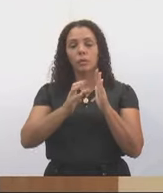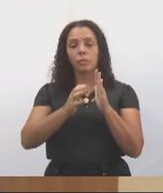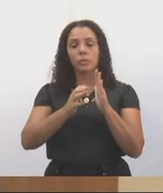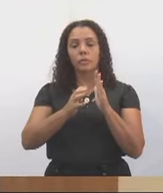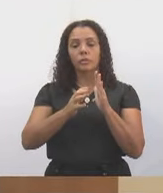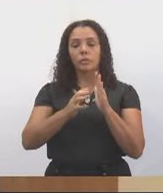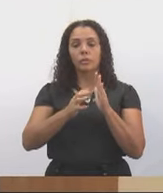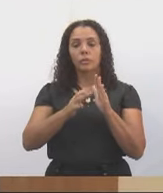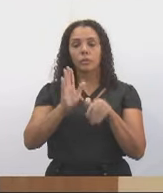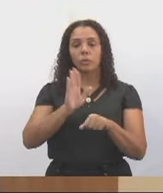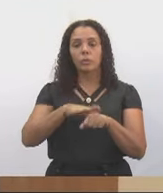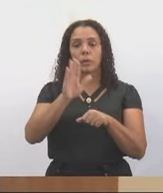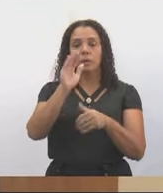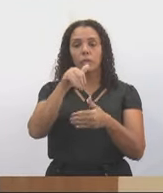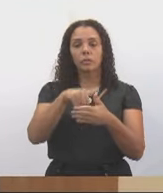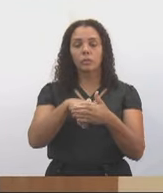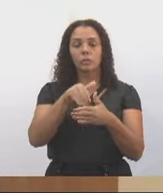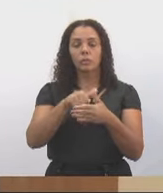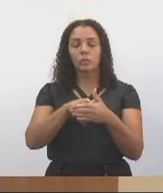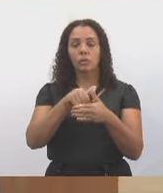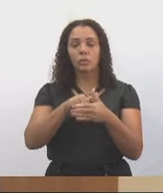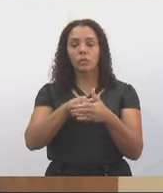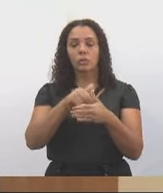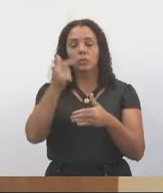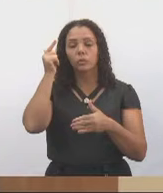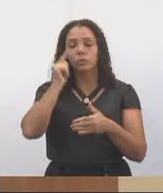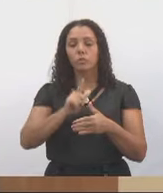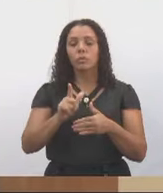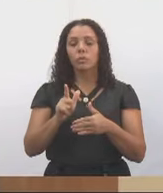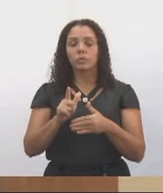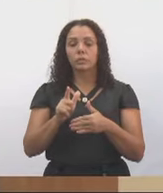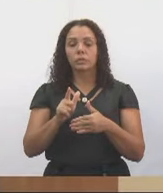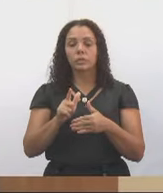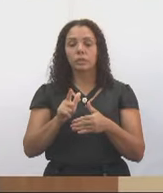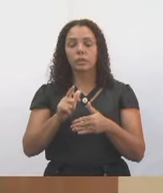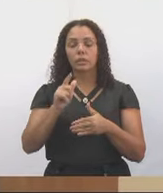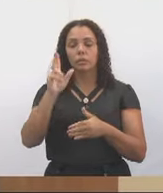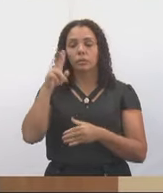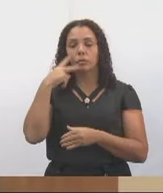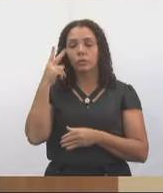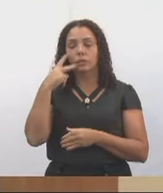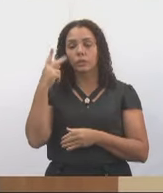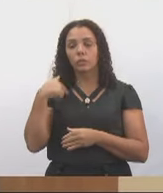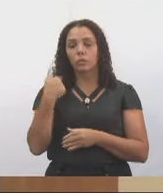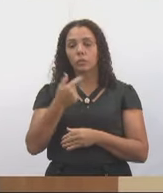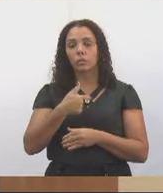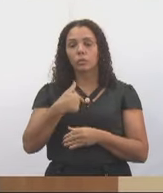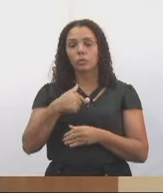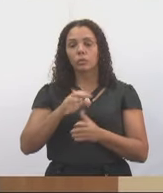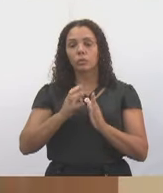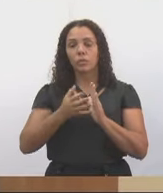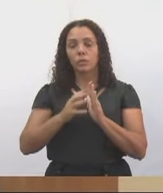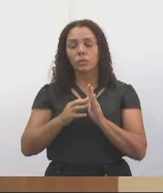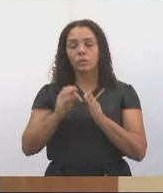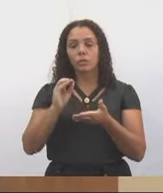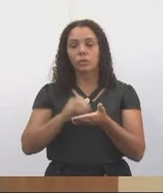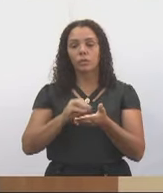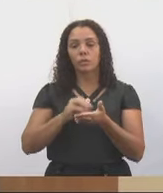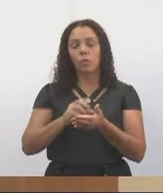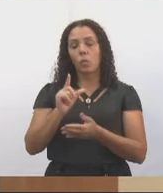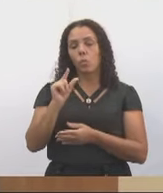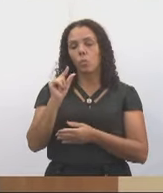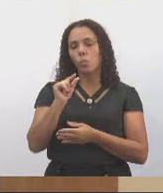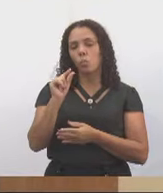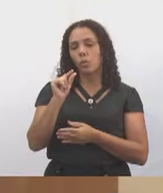atingiu mais voto na chapa consegue faz o vereador o nosso Faltou um pouco de votos